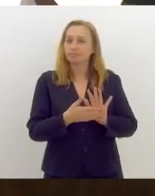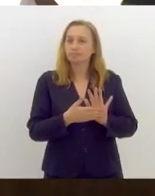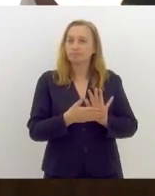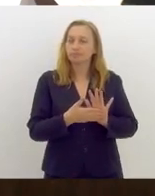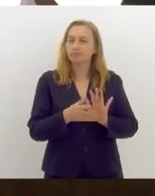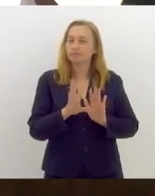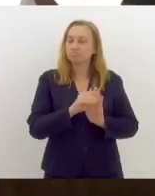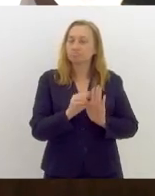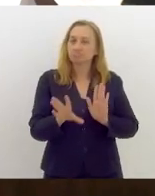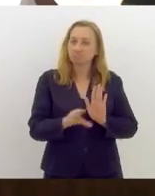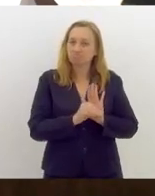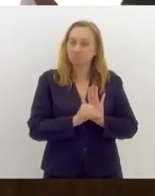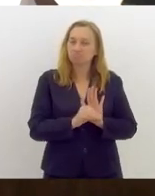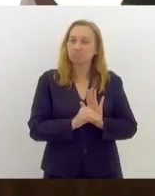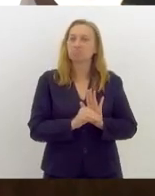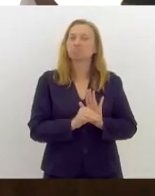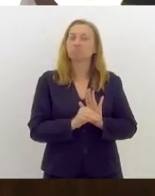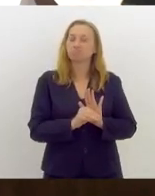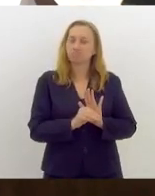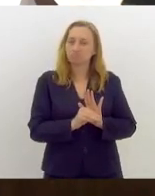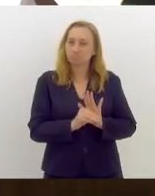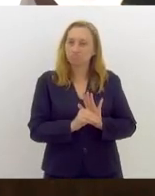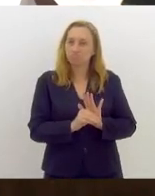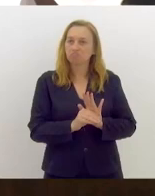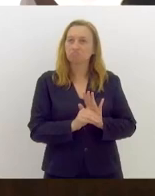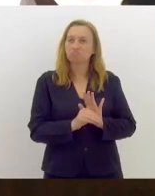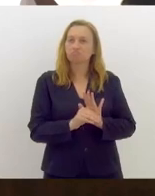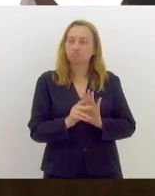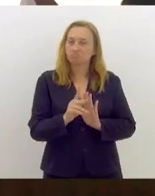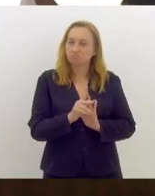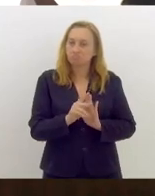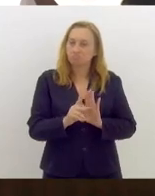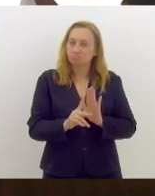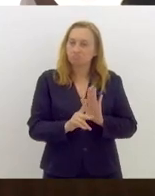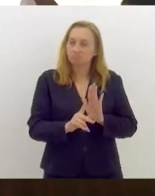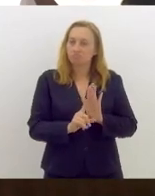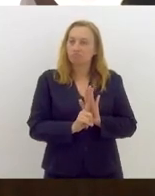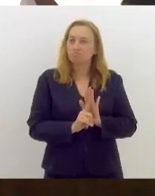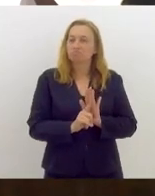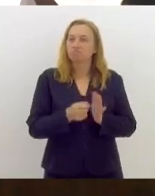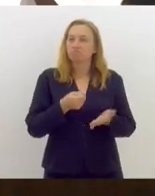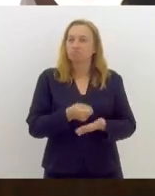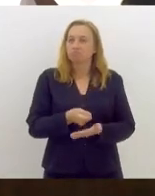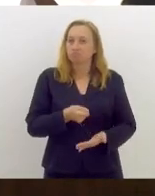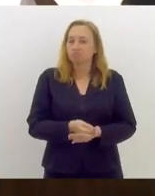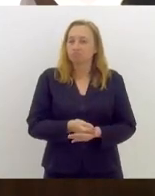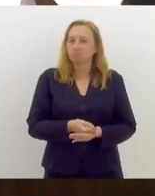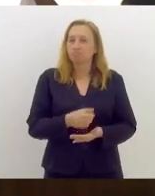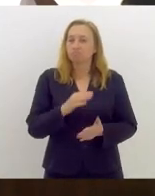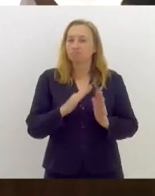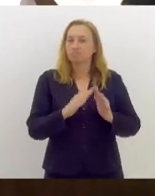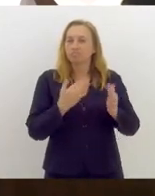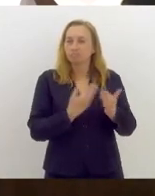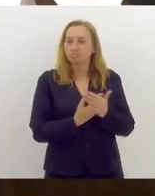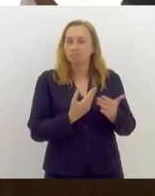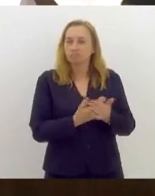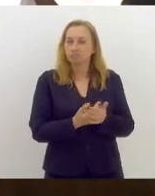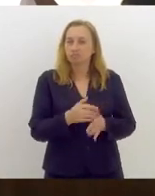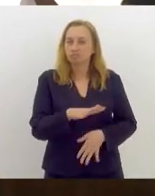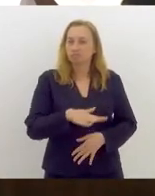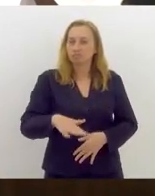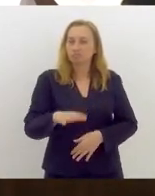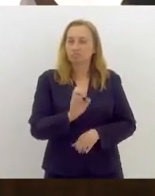conteúdo da proposição o projeto busca tornar obrigatório que nas escolas da rede estadual